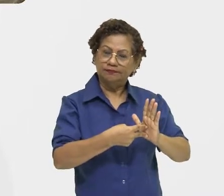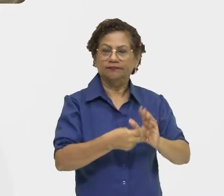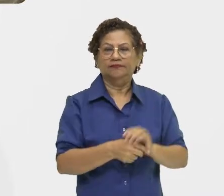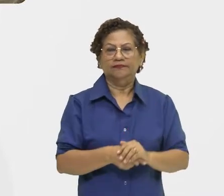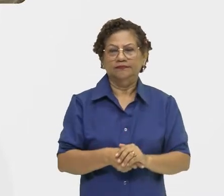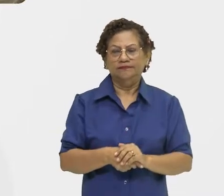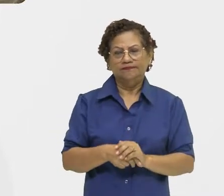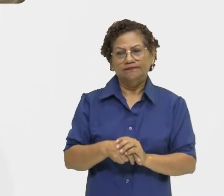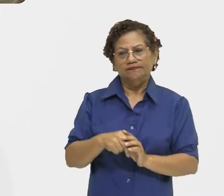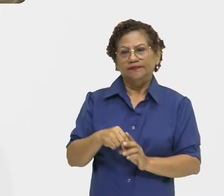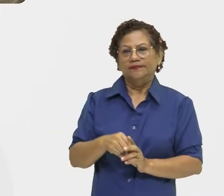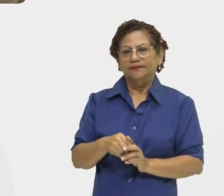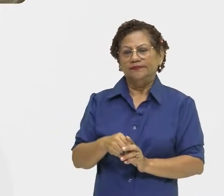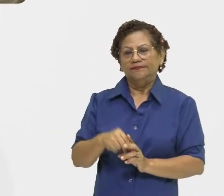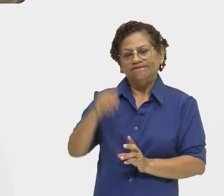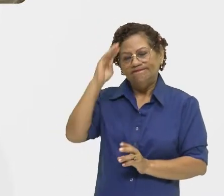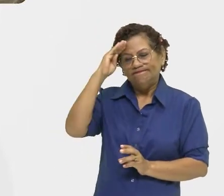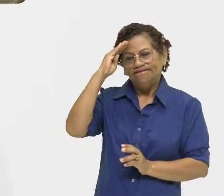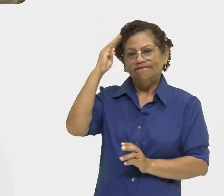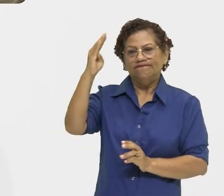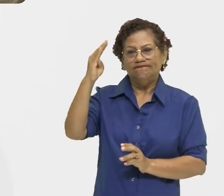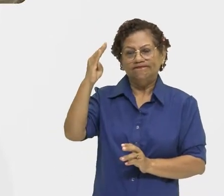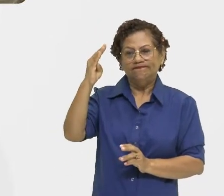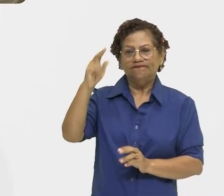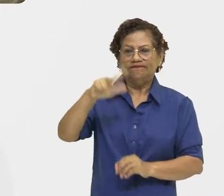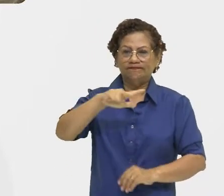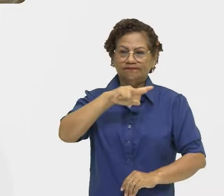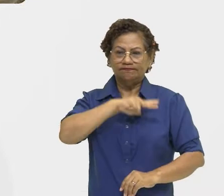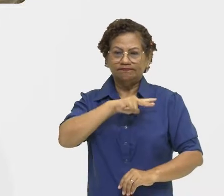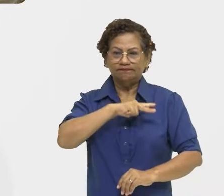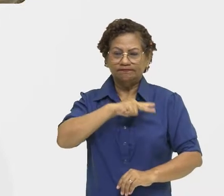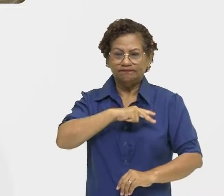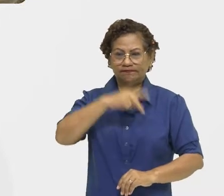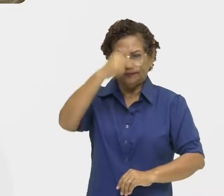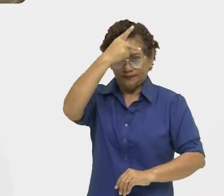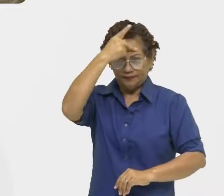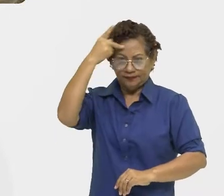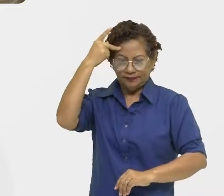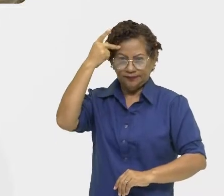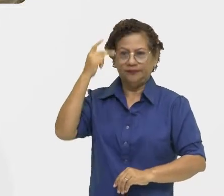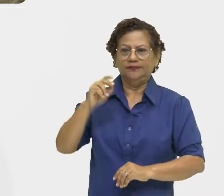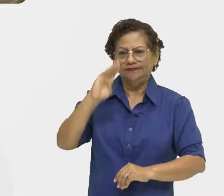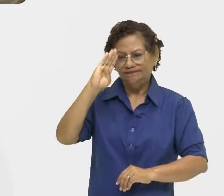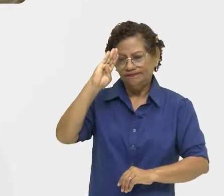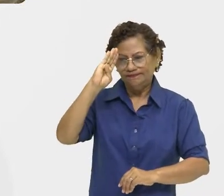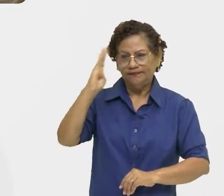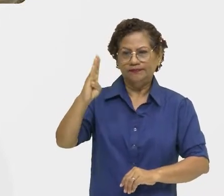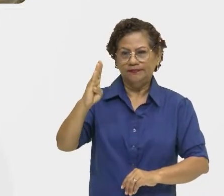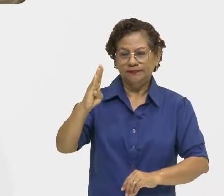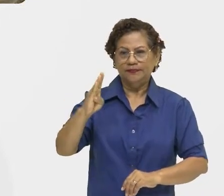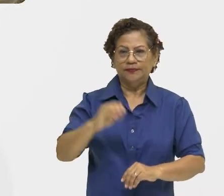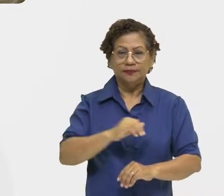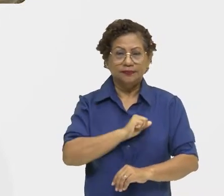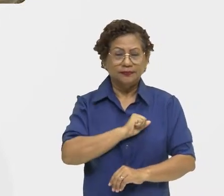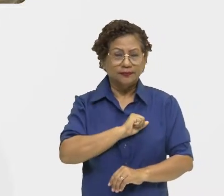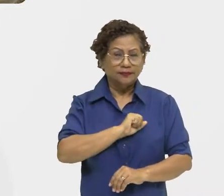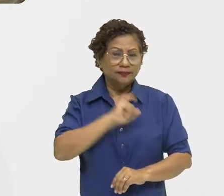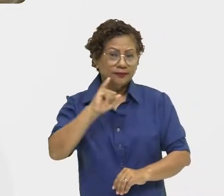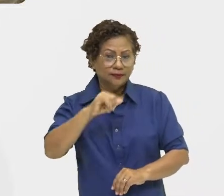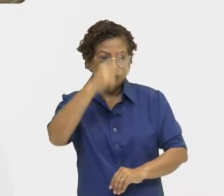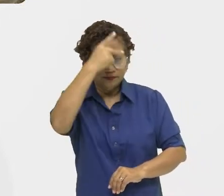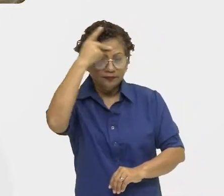traços particulares da pessoa. Principalmente a posição que ocupava na sociedade, o seu trabalho e